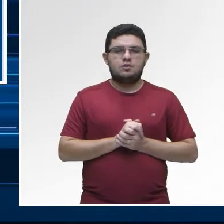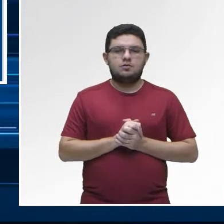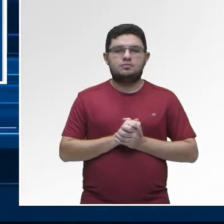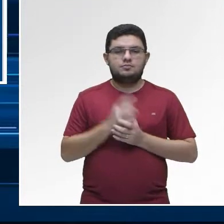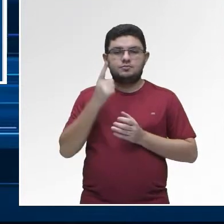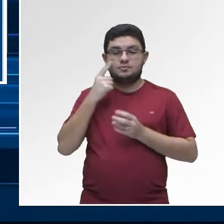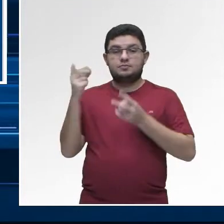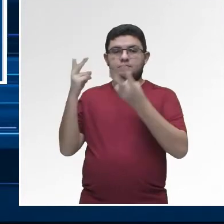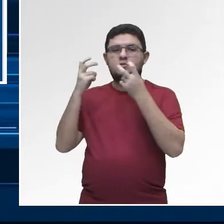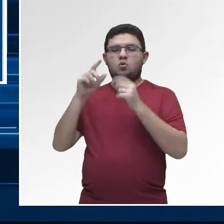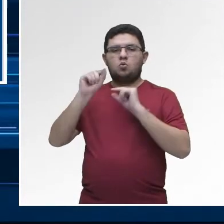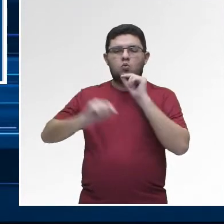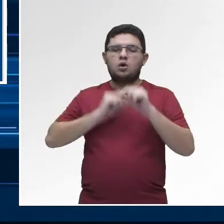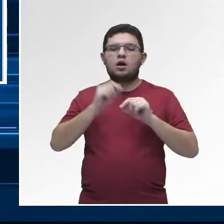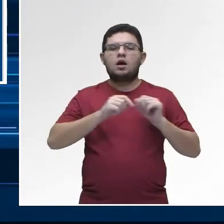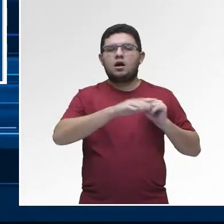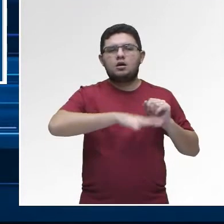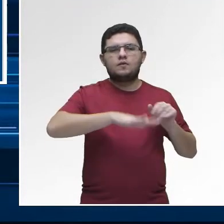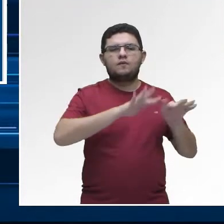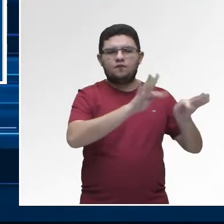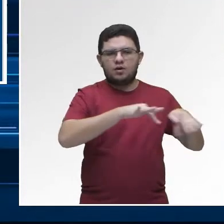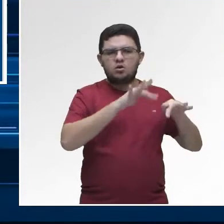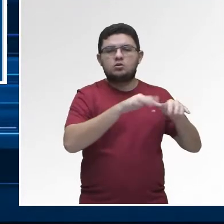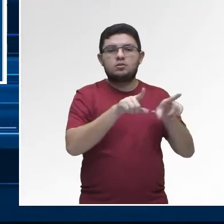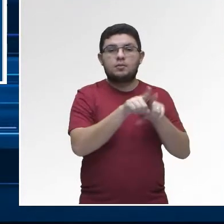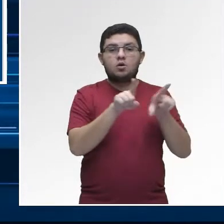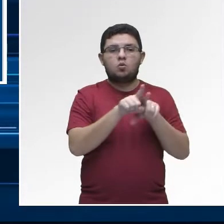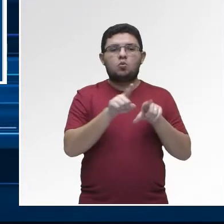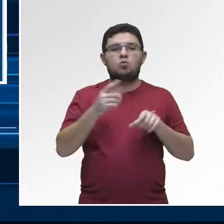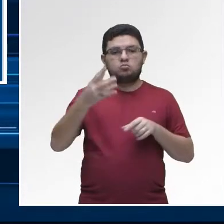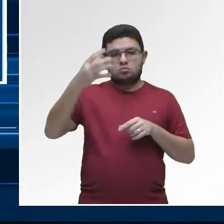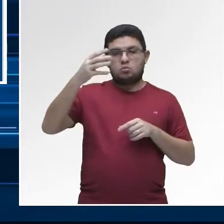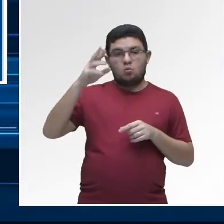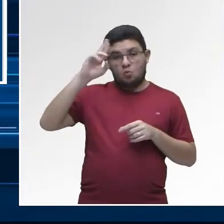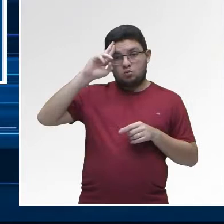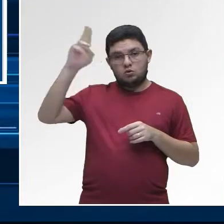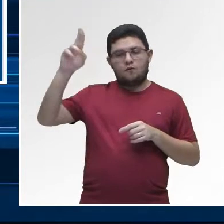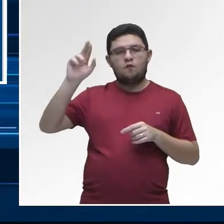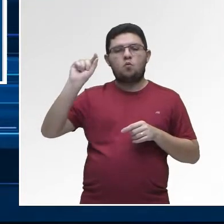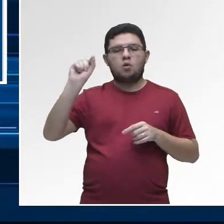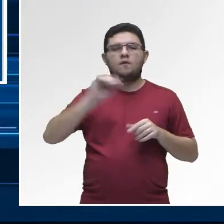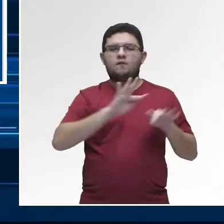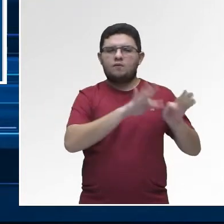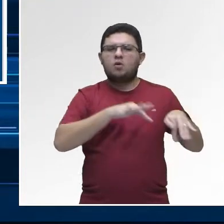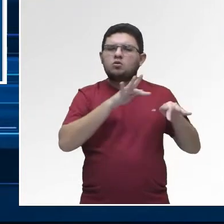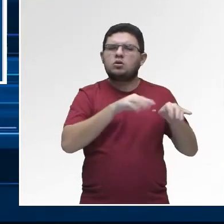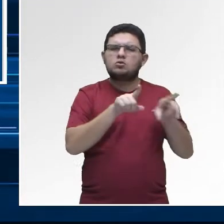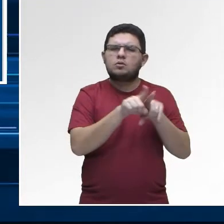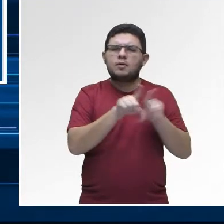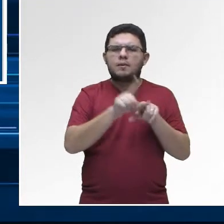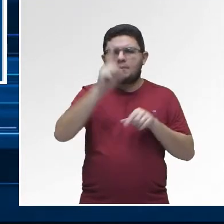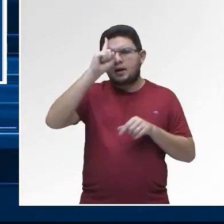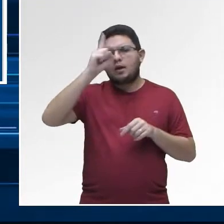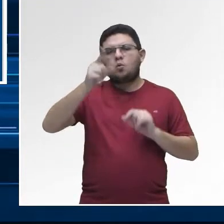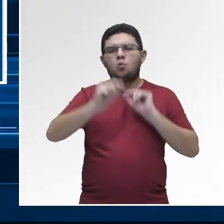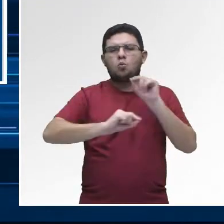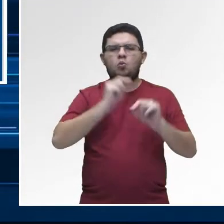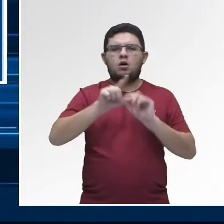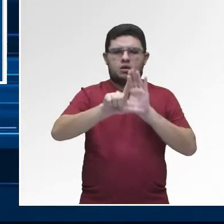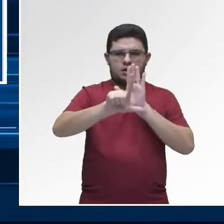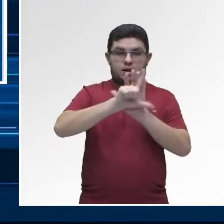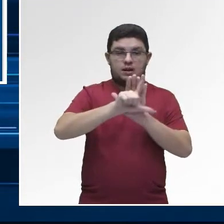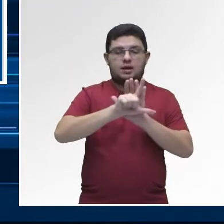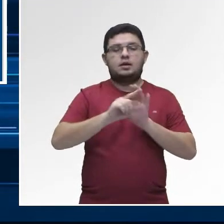estava, até o rei tinha, o senhor feudal era ele também que determinava as leis, ele